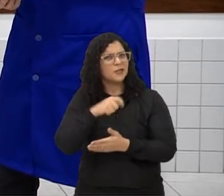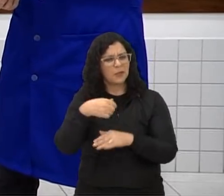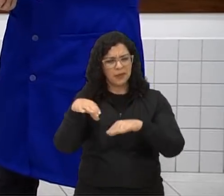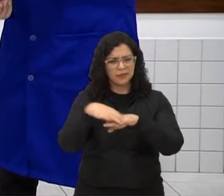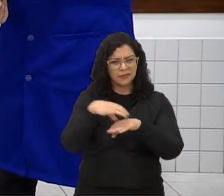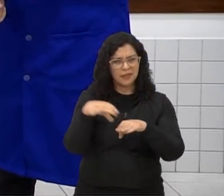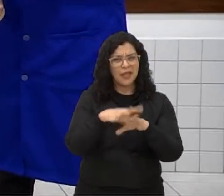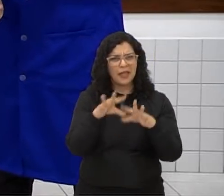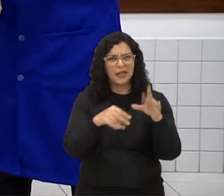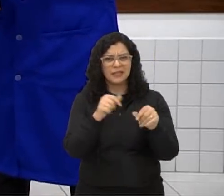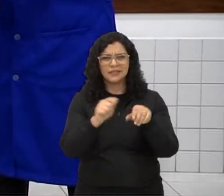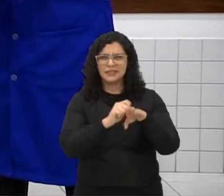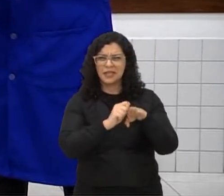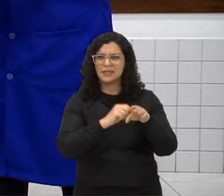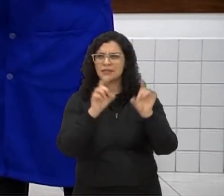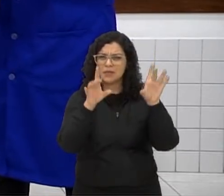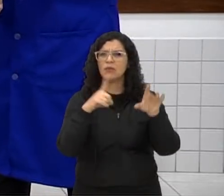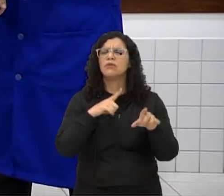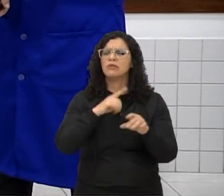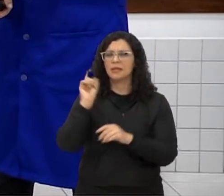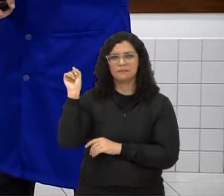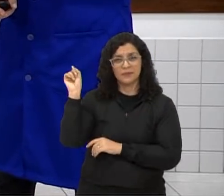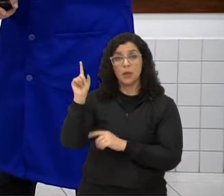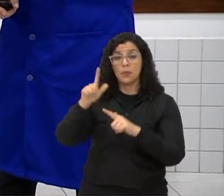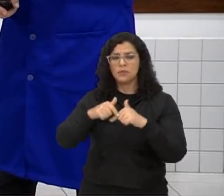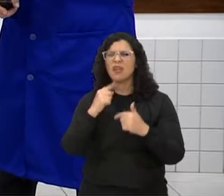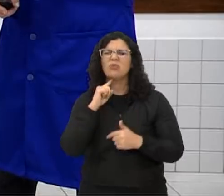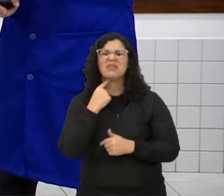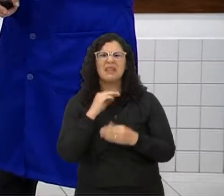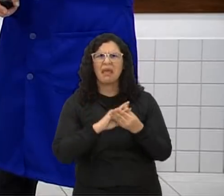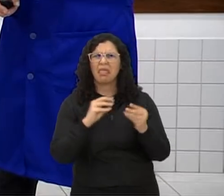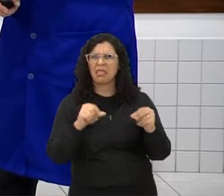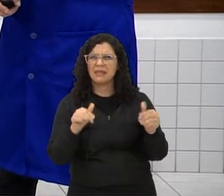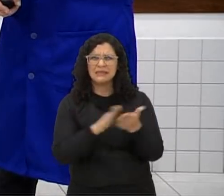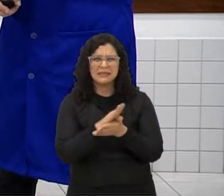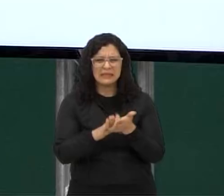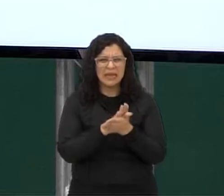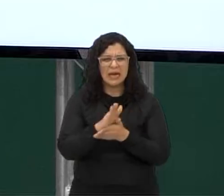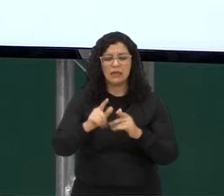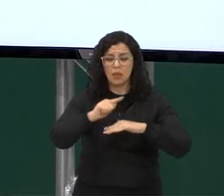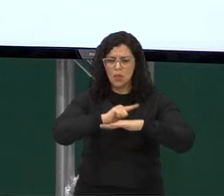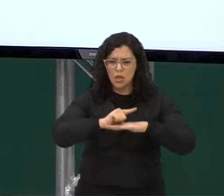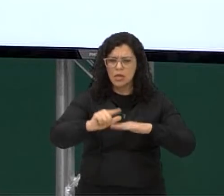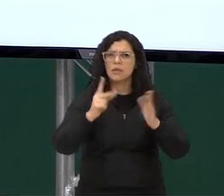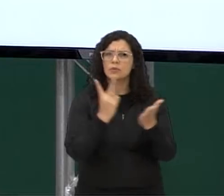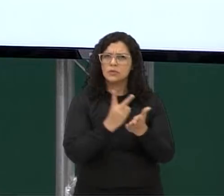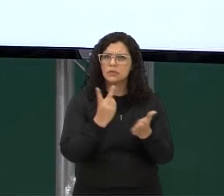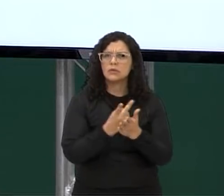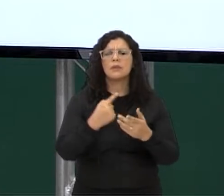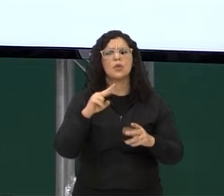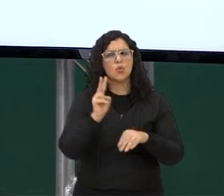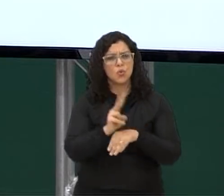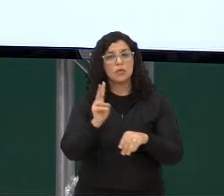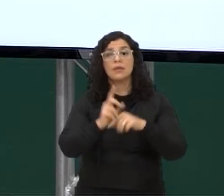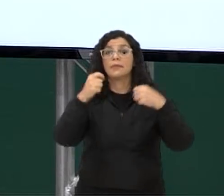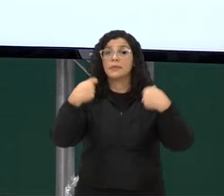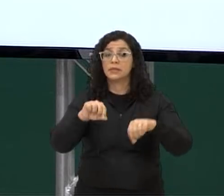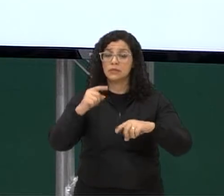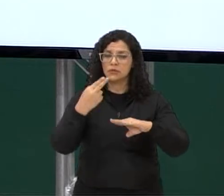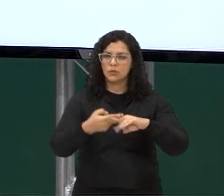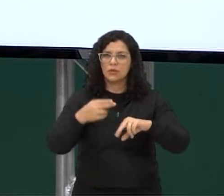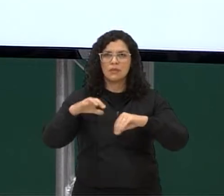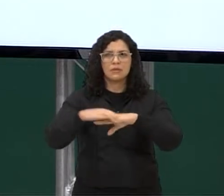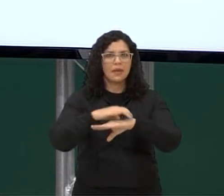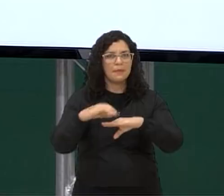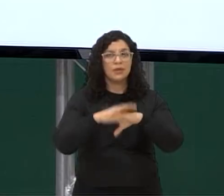se existe um calçado especial. Então, realmente, para não danificar o piso ali do approach, né, você precisa estar utilizando um